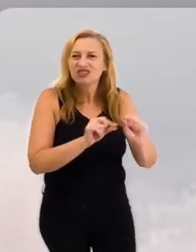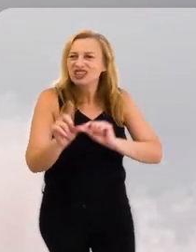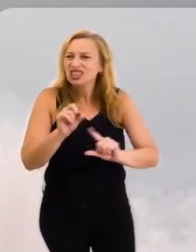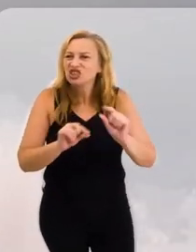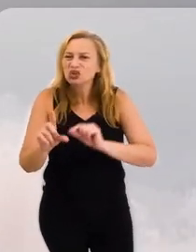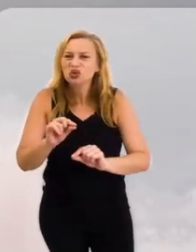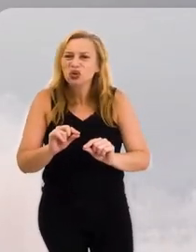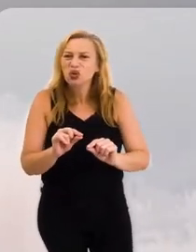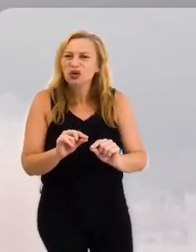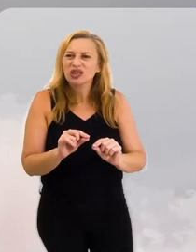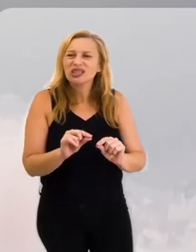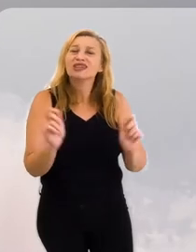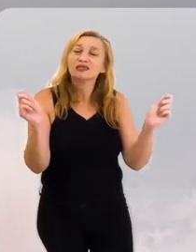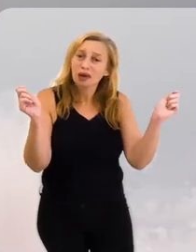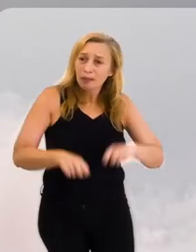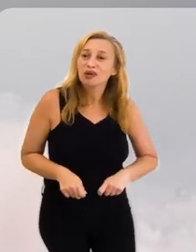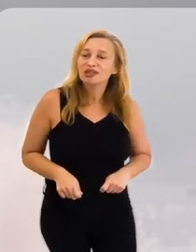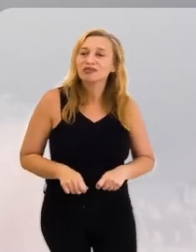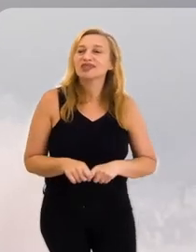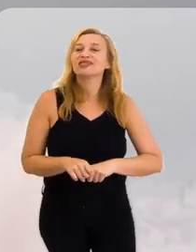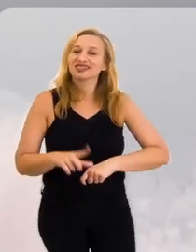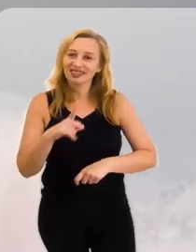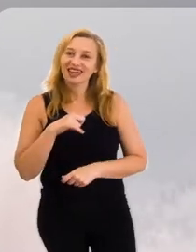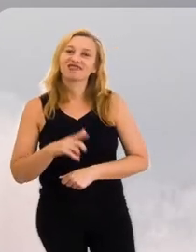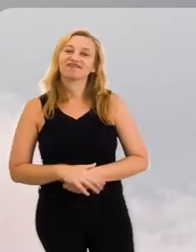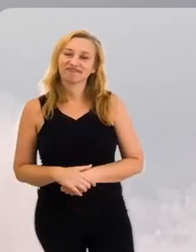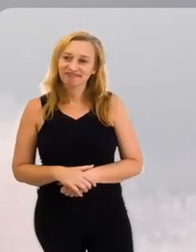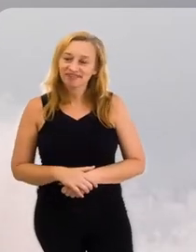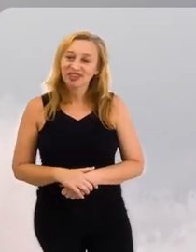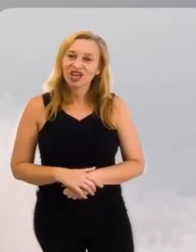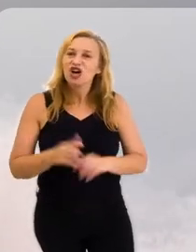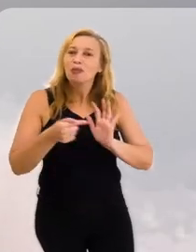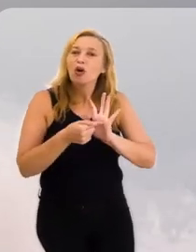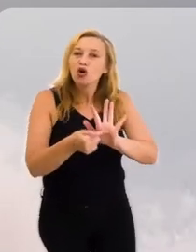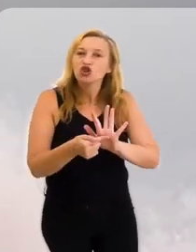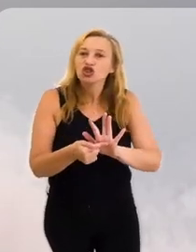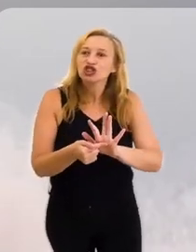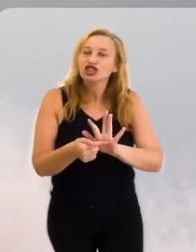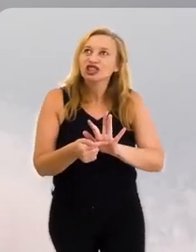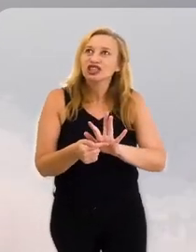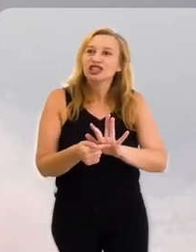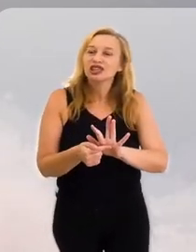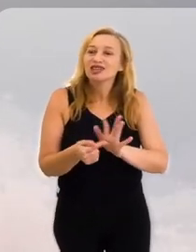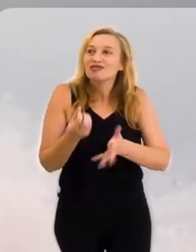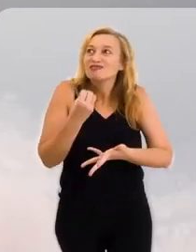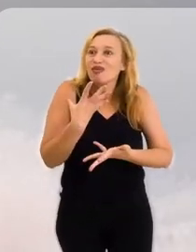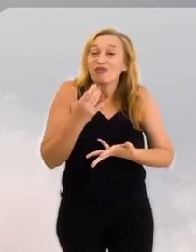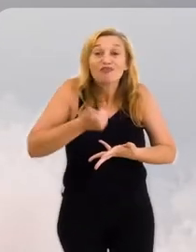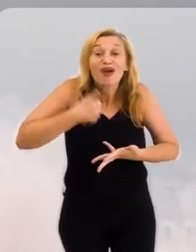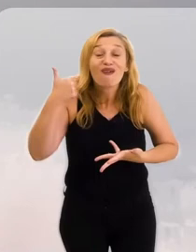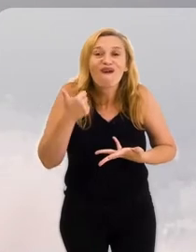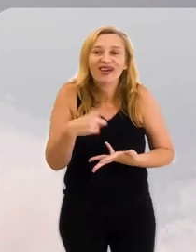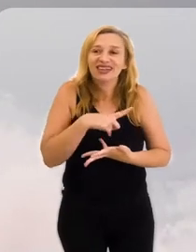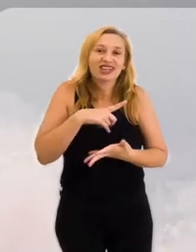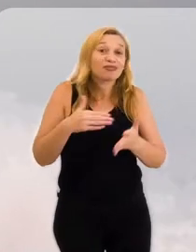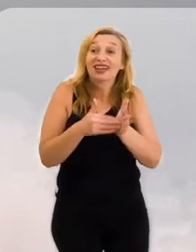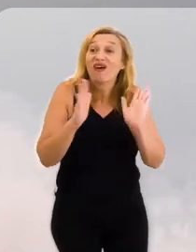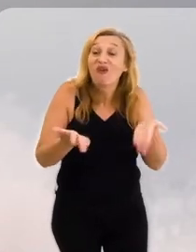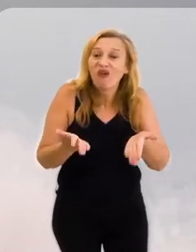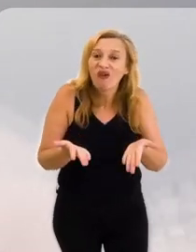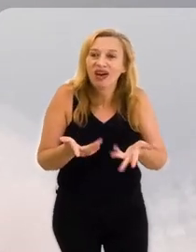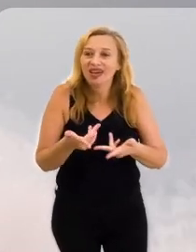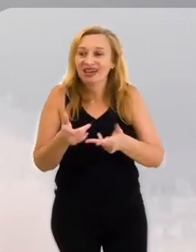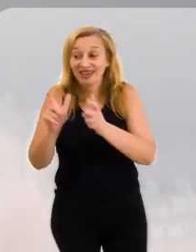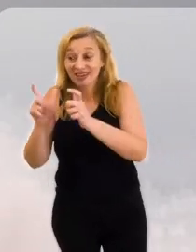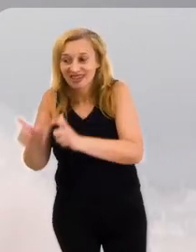desde de fazer escolhas dentre as coisas as possibilidades que existem mostre que bom é o melhor que